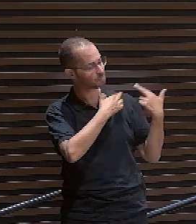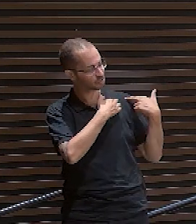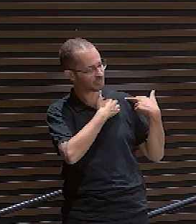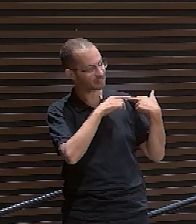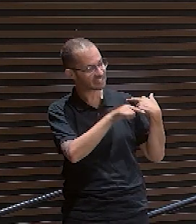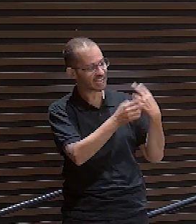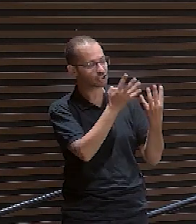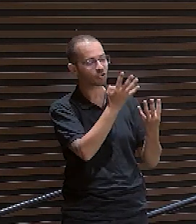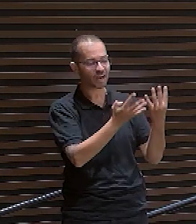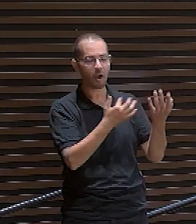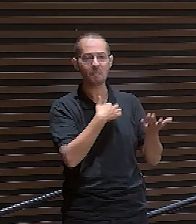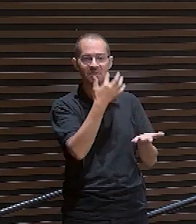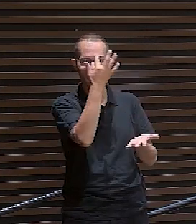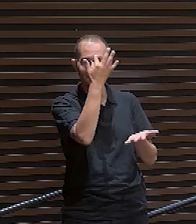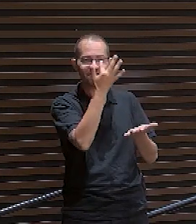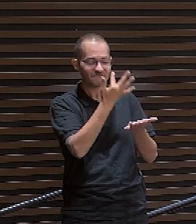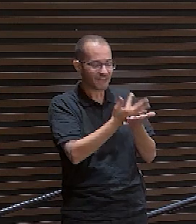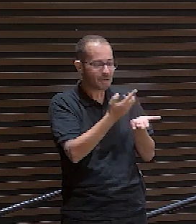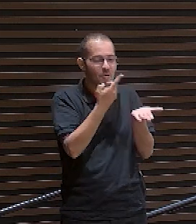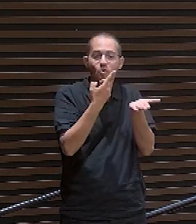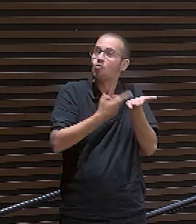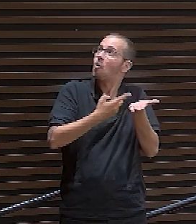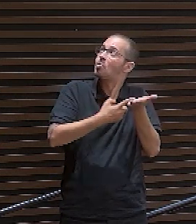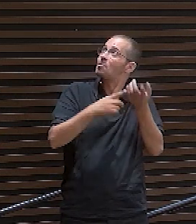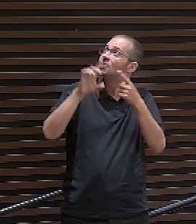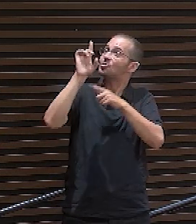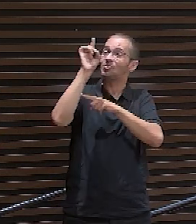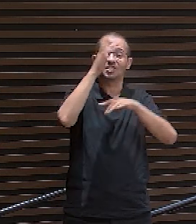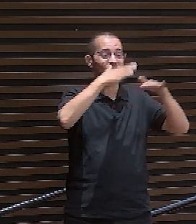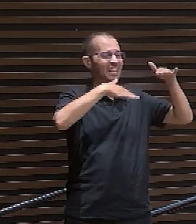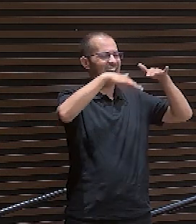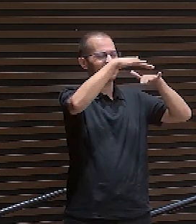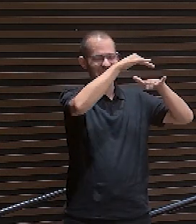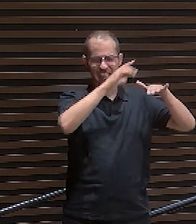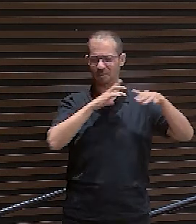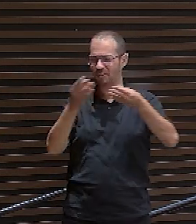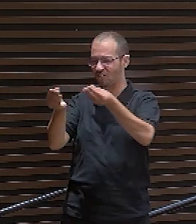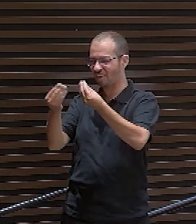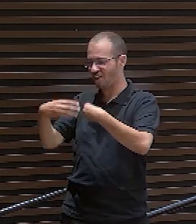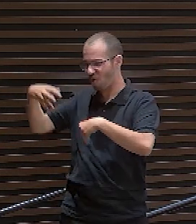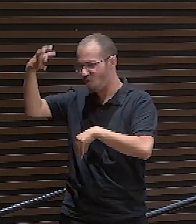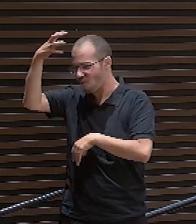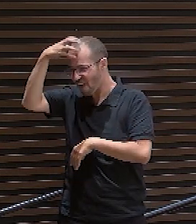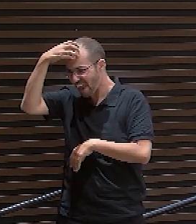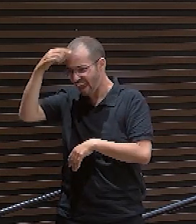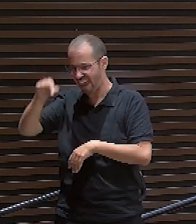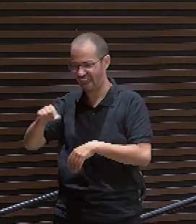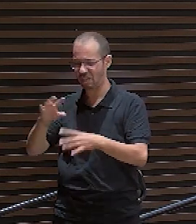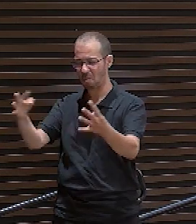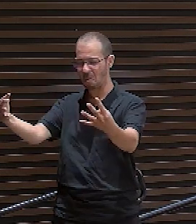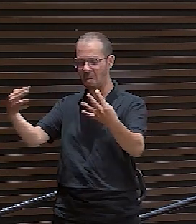suas obrigações com Deus estavam acima das honrarias ou reconhecimento público.